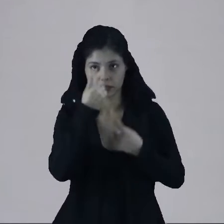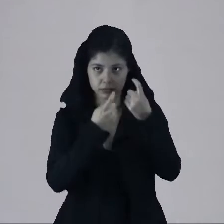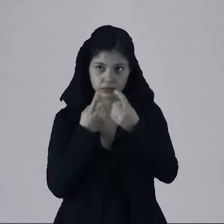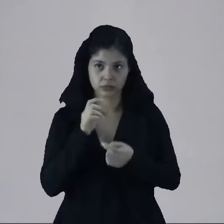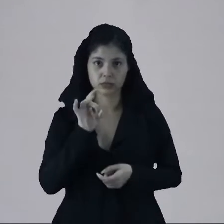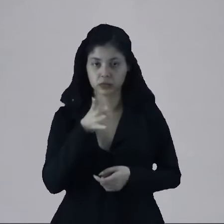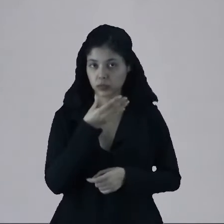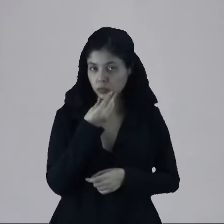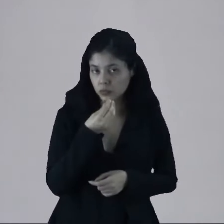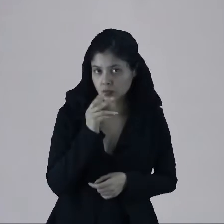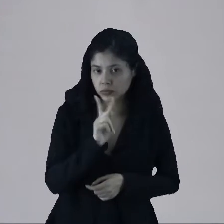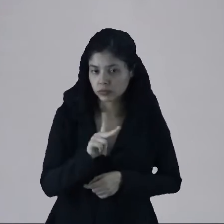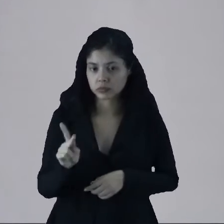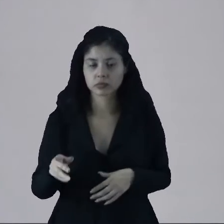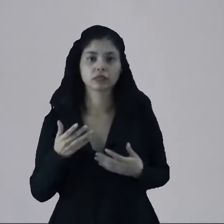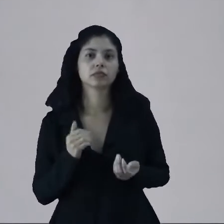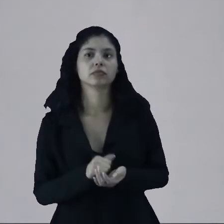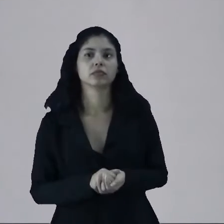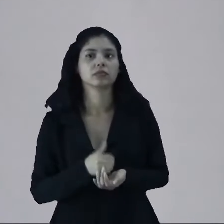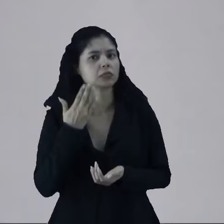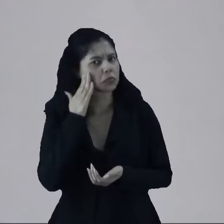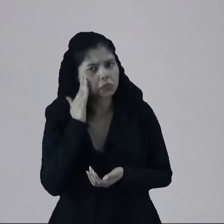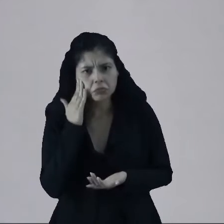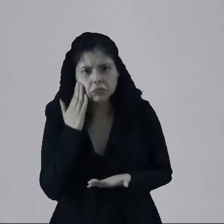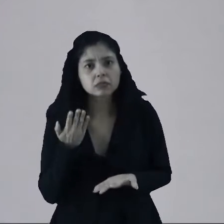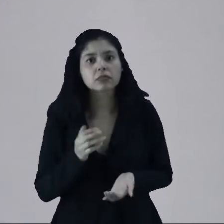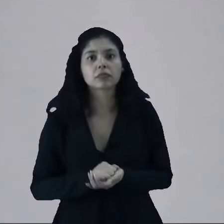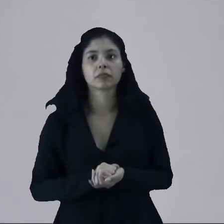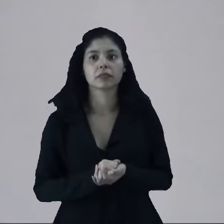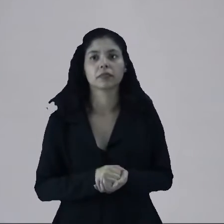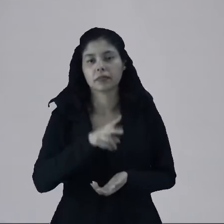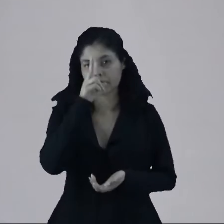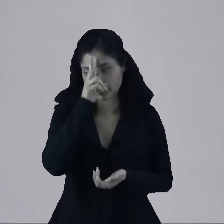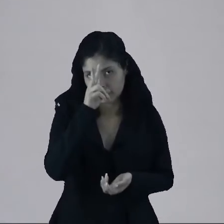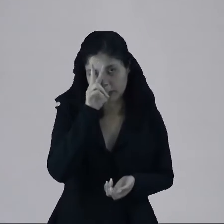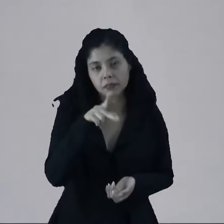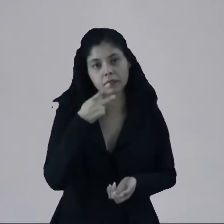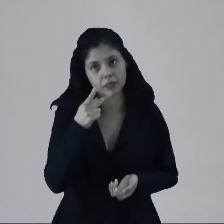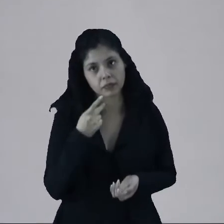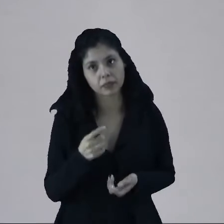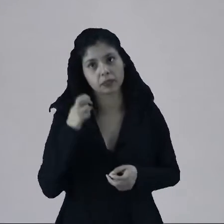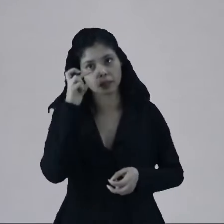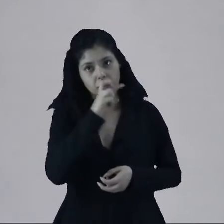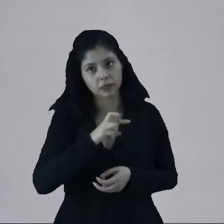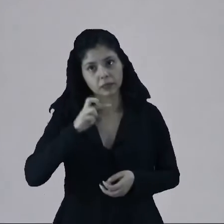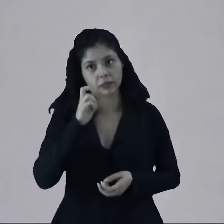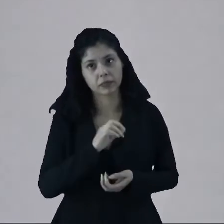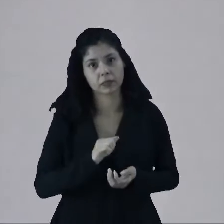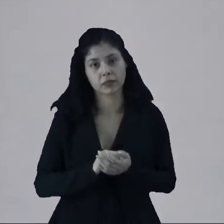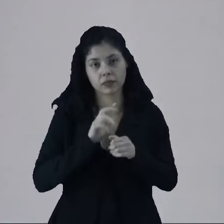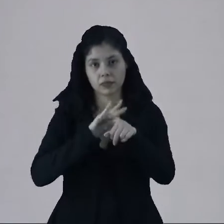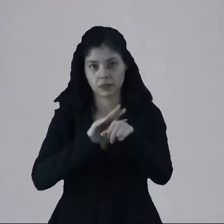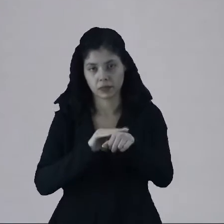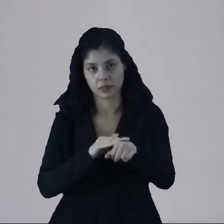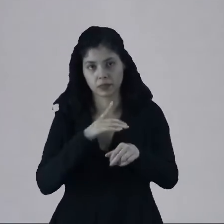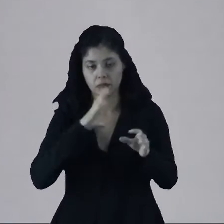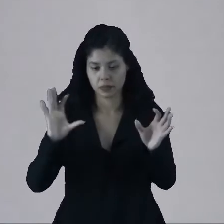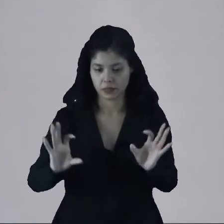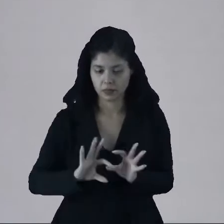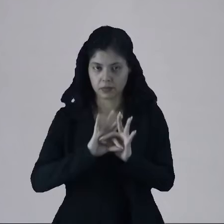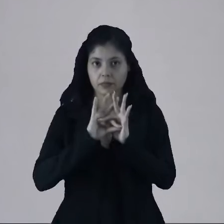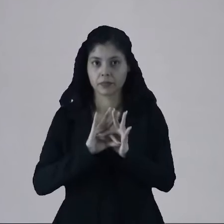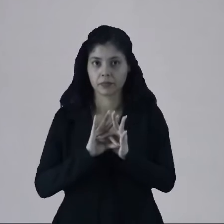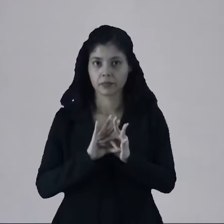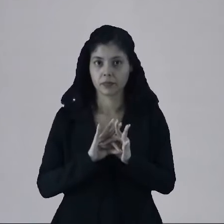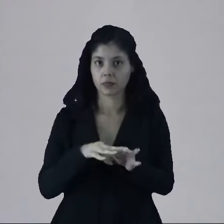só num homem, professor? Eu não entendi. Lembra que eu falei para você analisar se é uma doença que está relacionada a